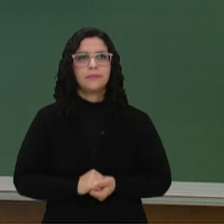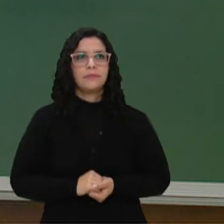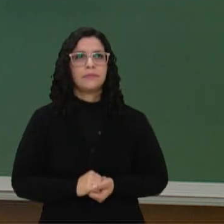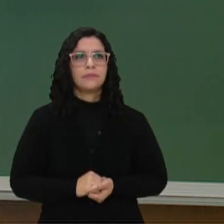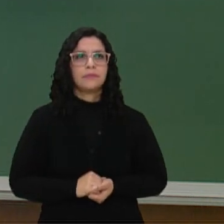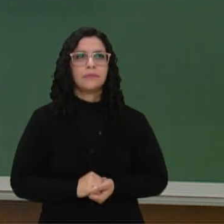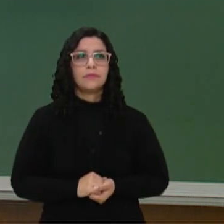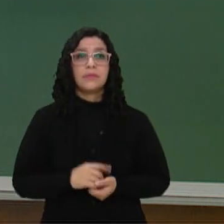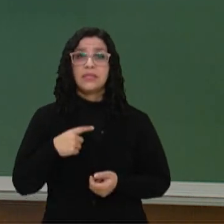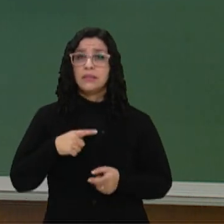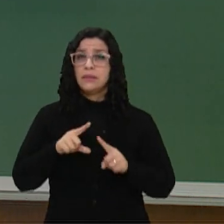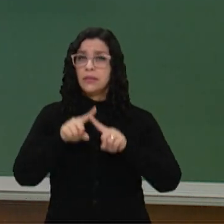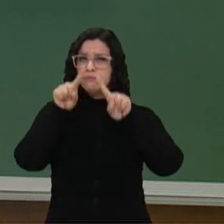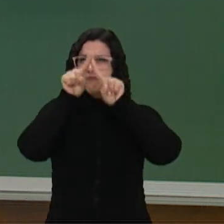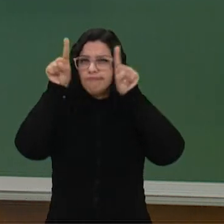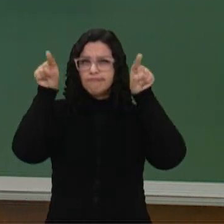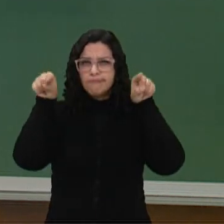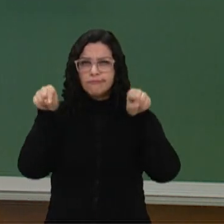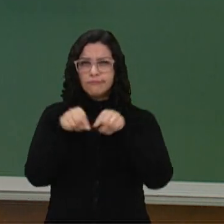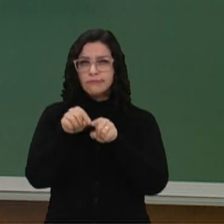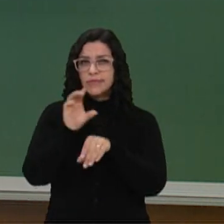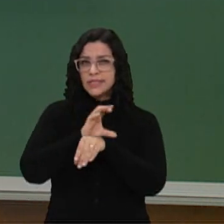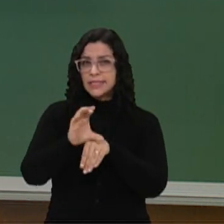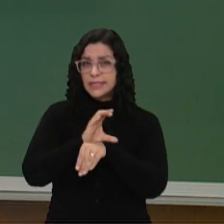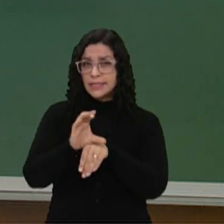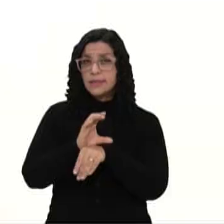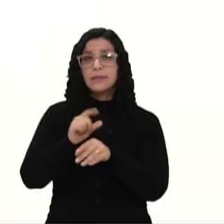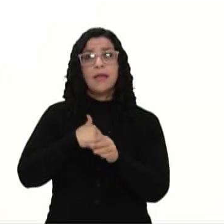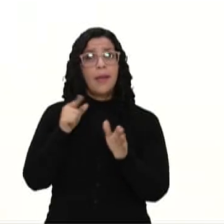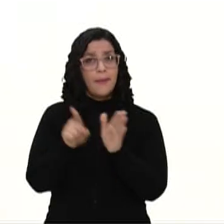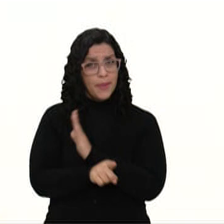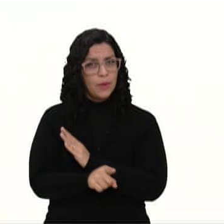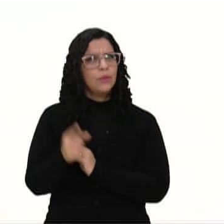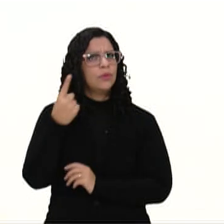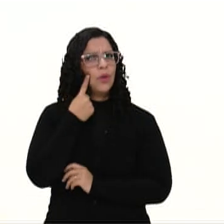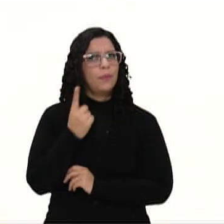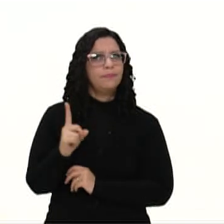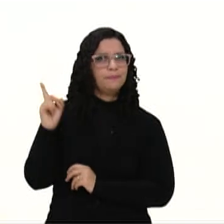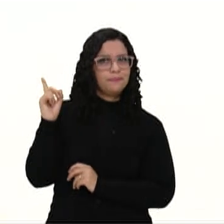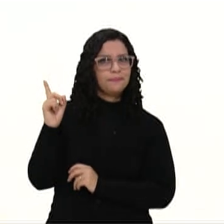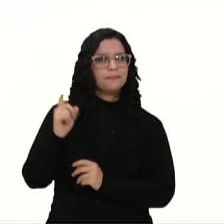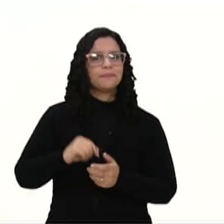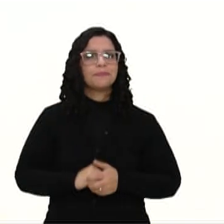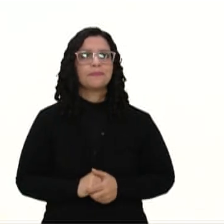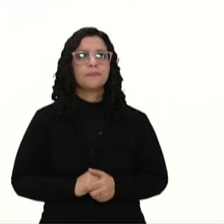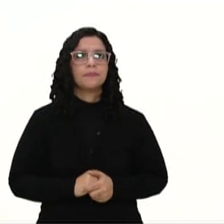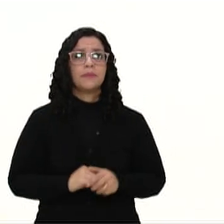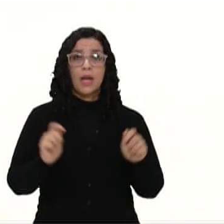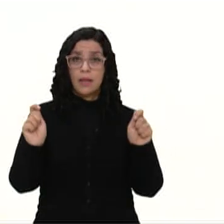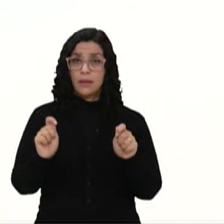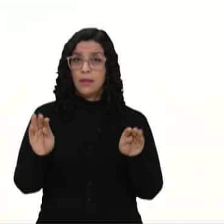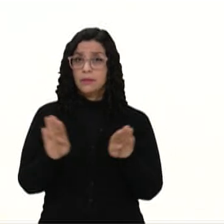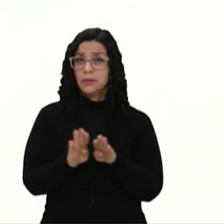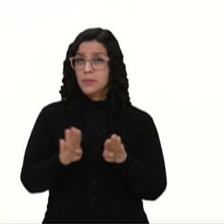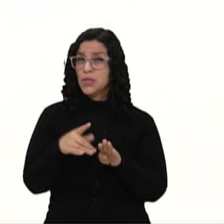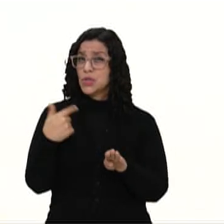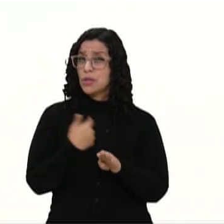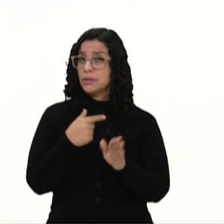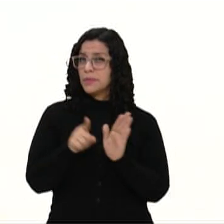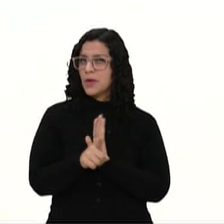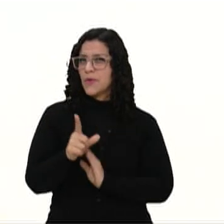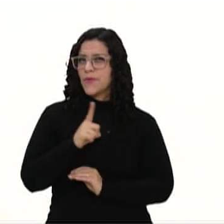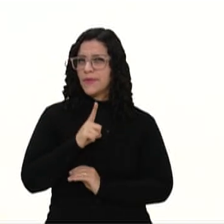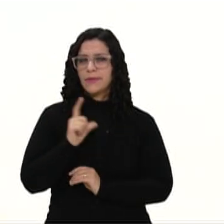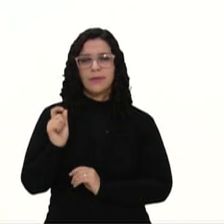7. Nós temos um novo trecho na sequência aí da carta aberta com uma nova possibilidade de